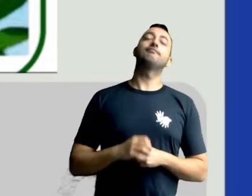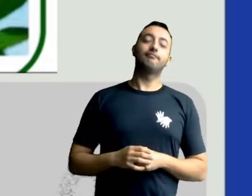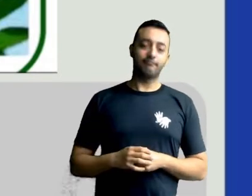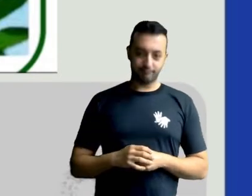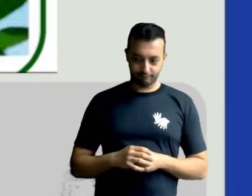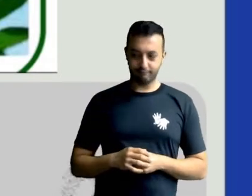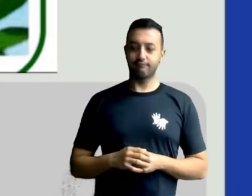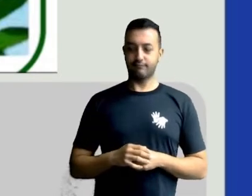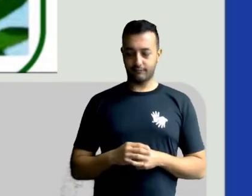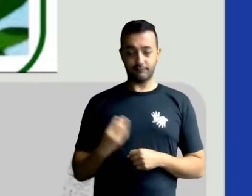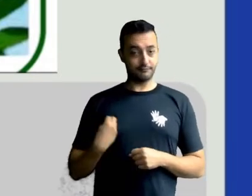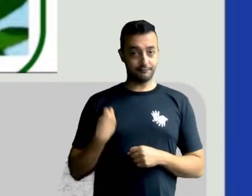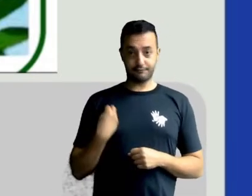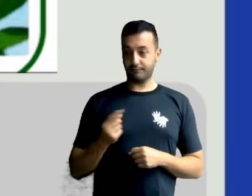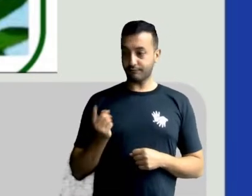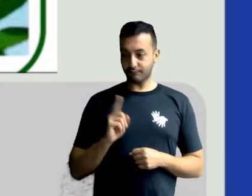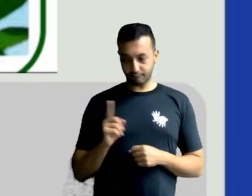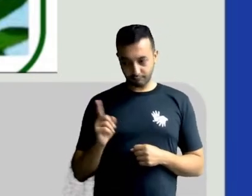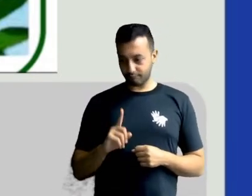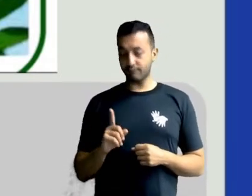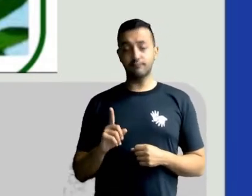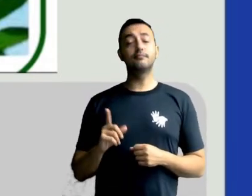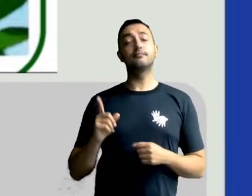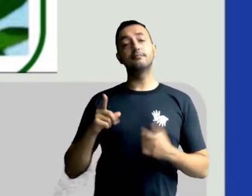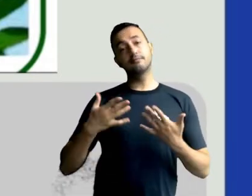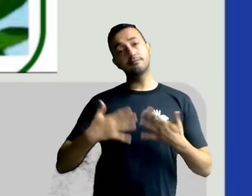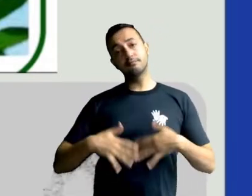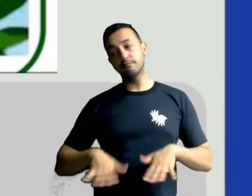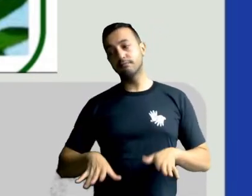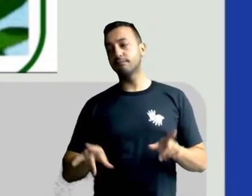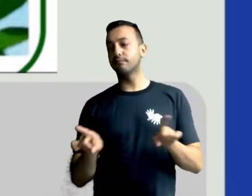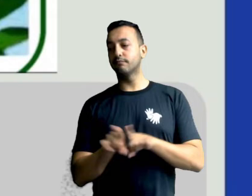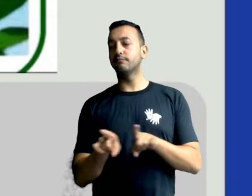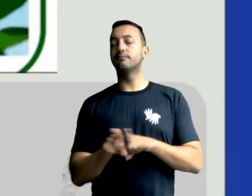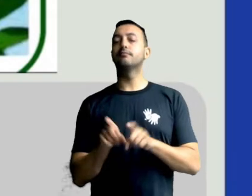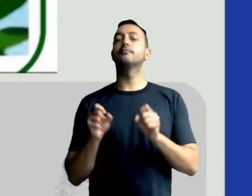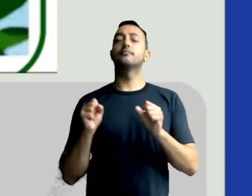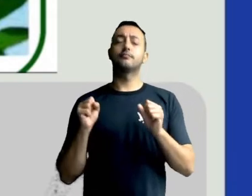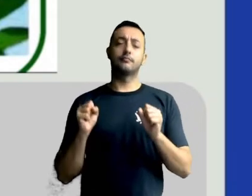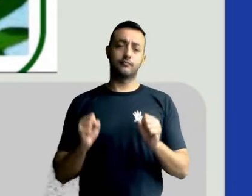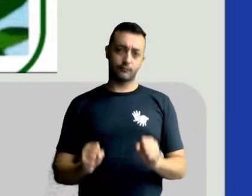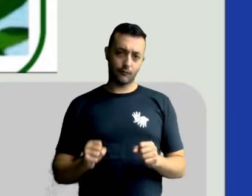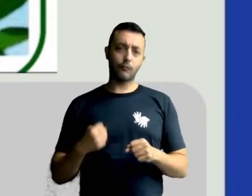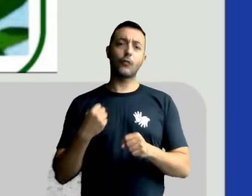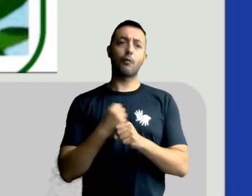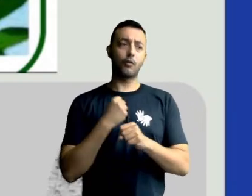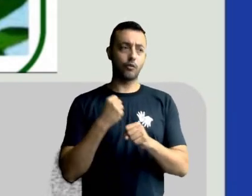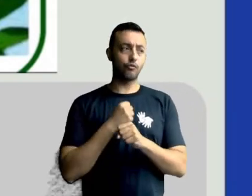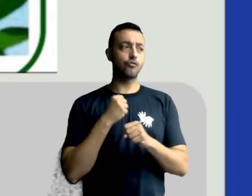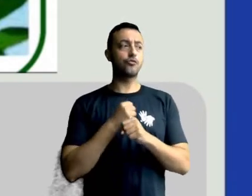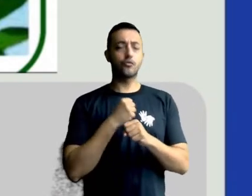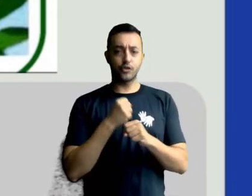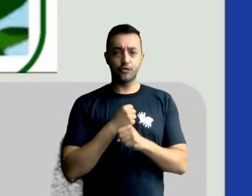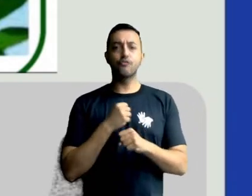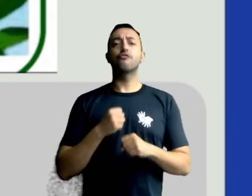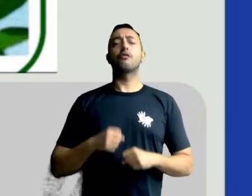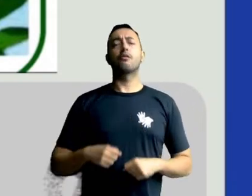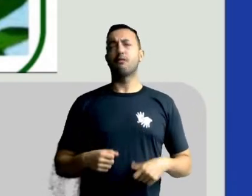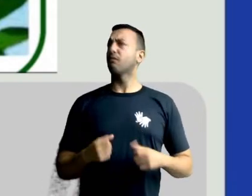construídos, isso mesmo. Os elementos não vivos, além de ser elementos naturais, também podem ser componentes